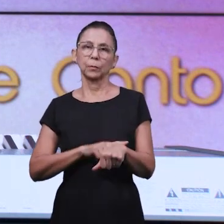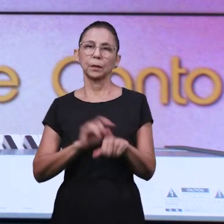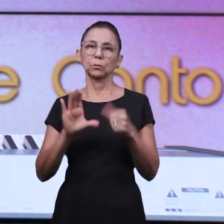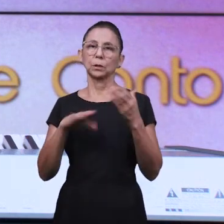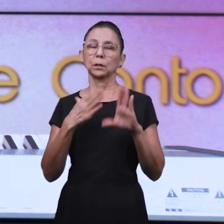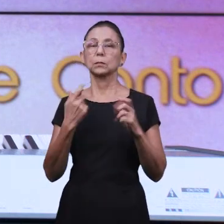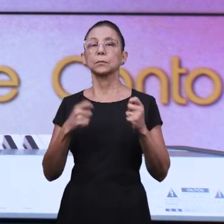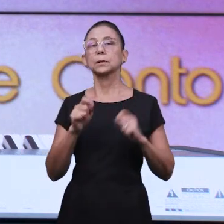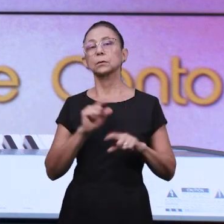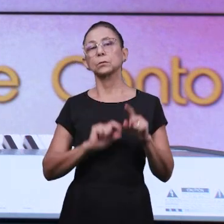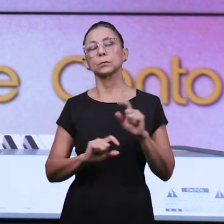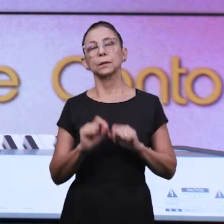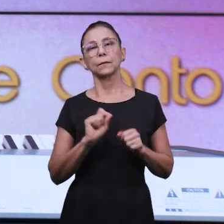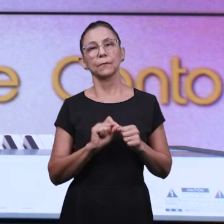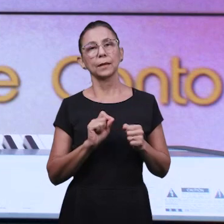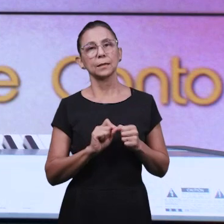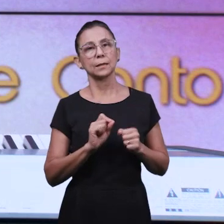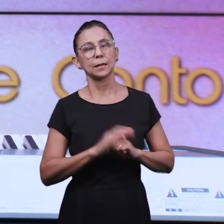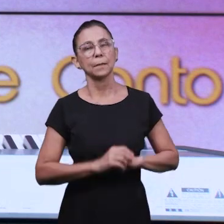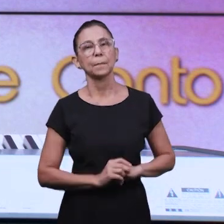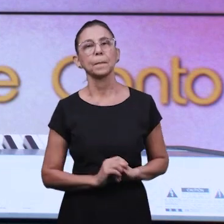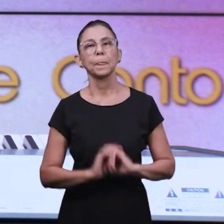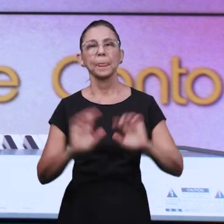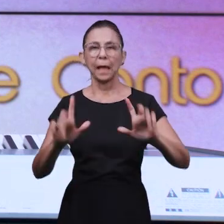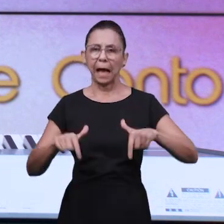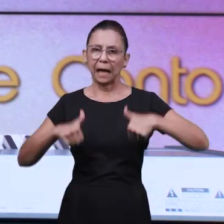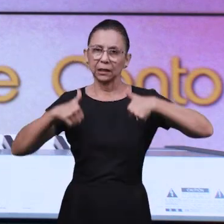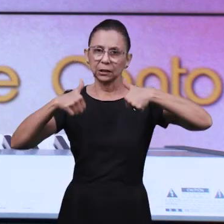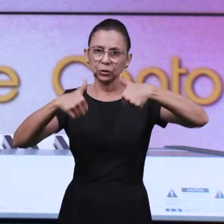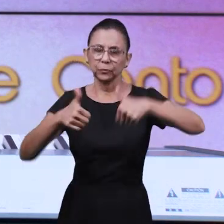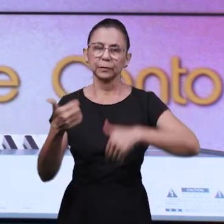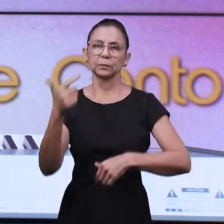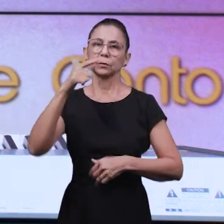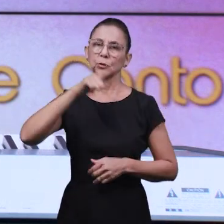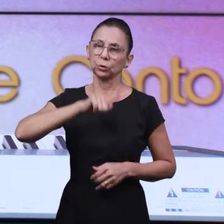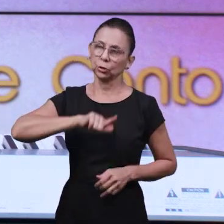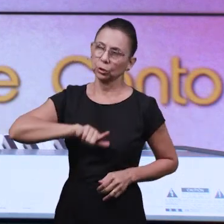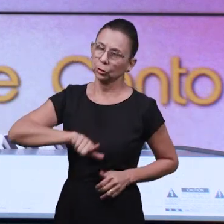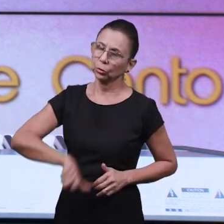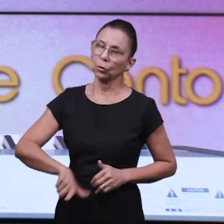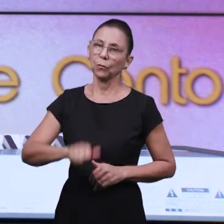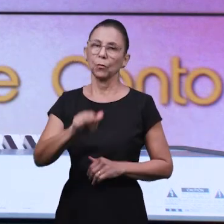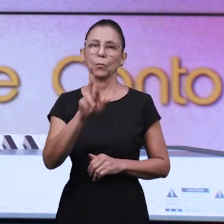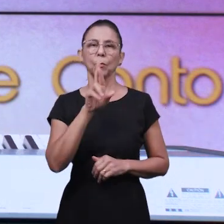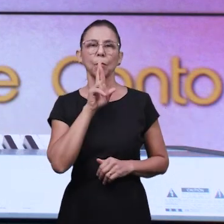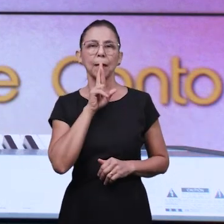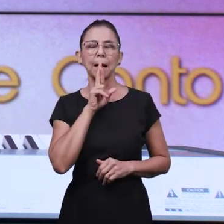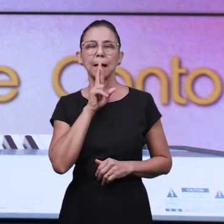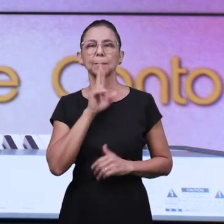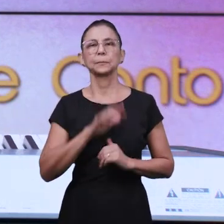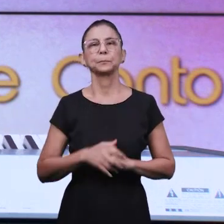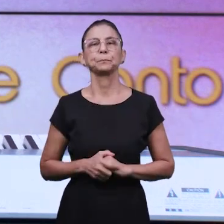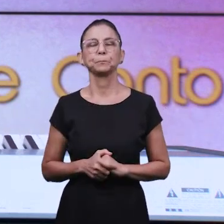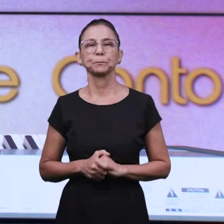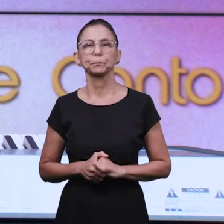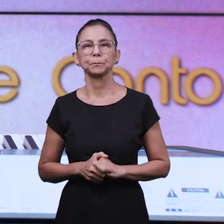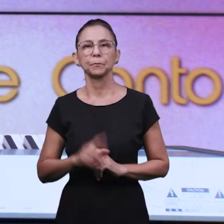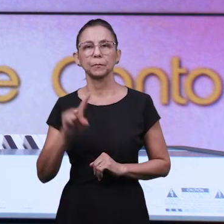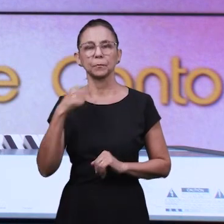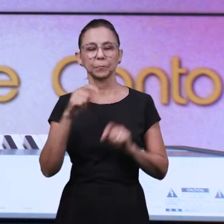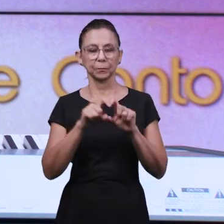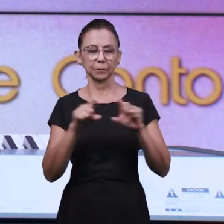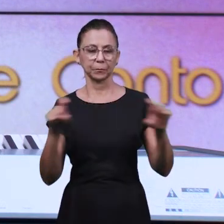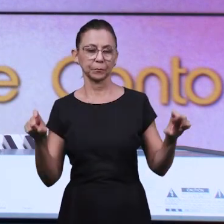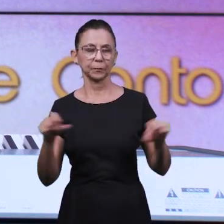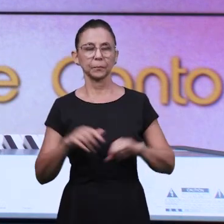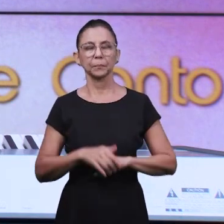O que eu preciso fazer, na verdade, é reativar essa musculatura de respiração. A frase